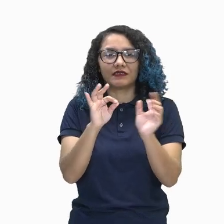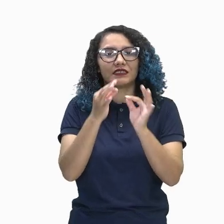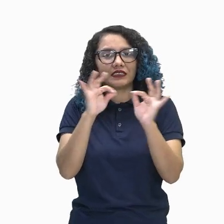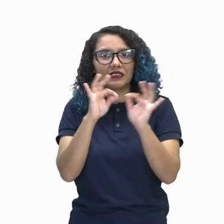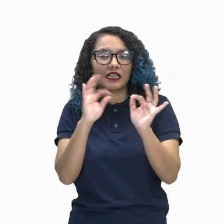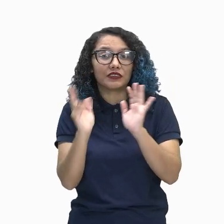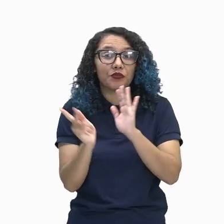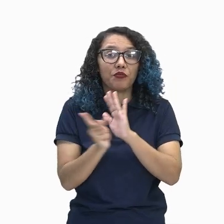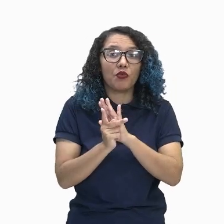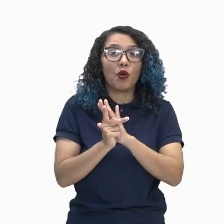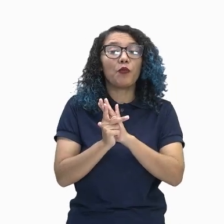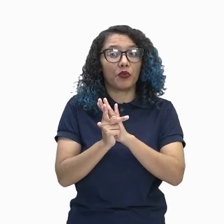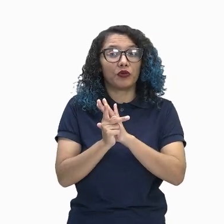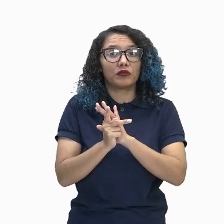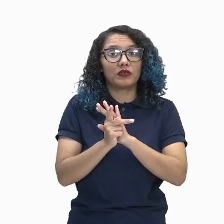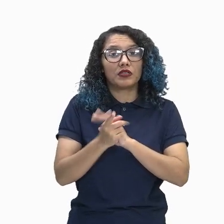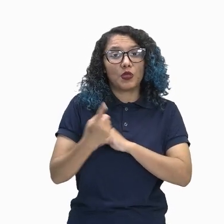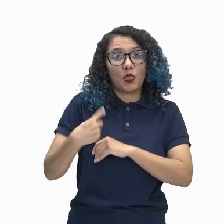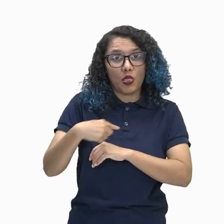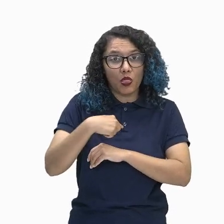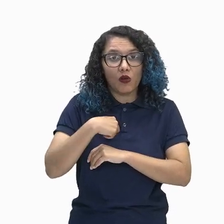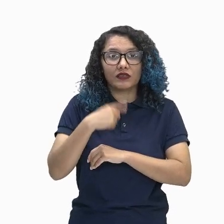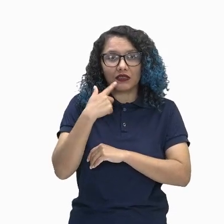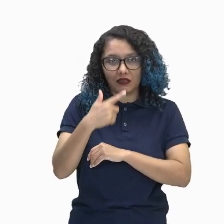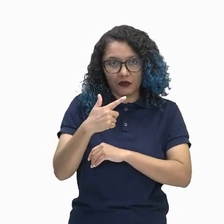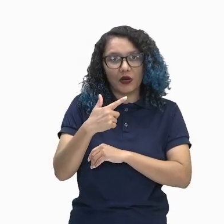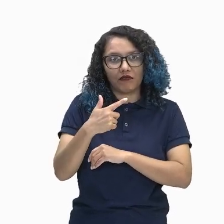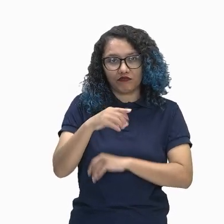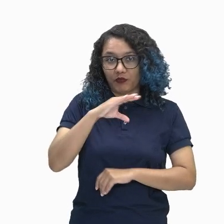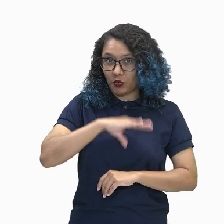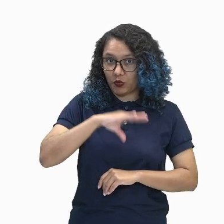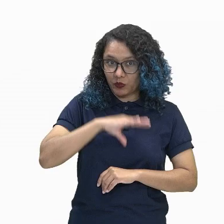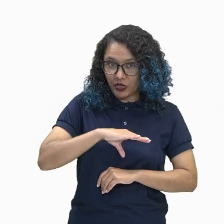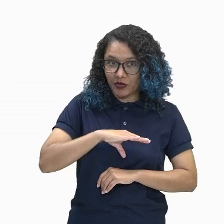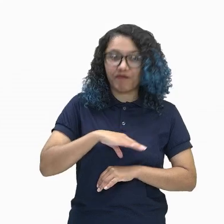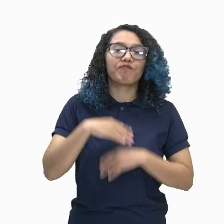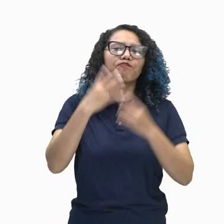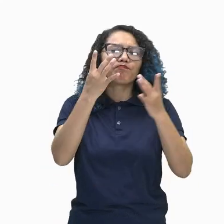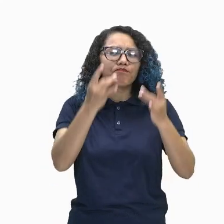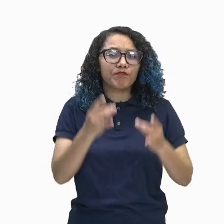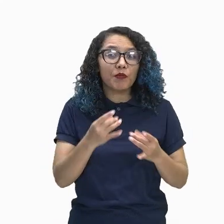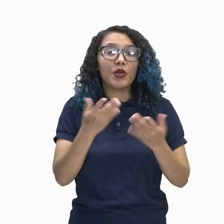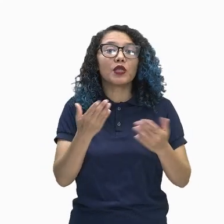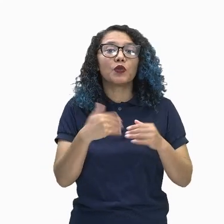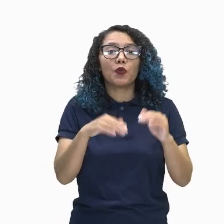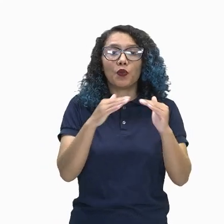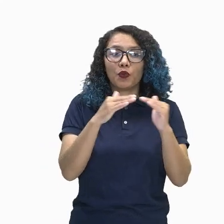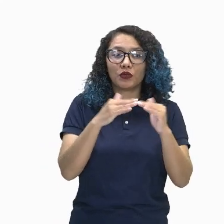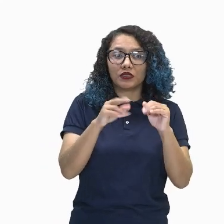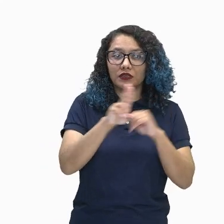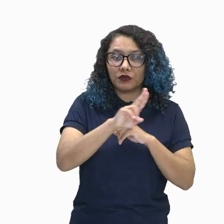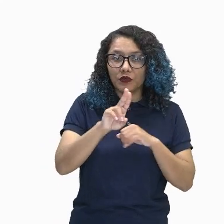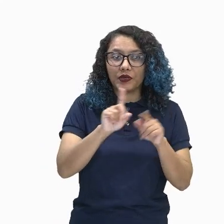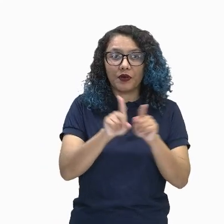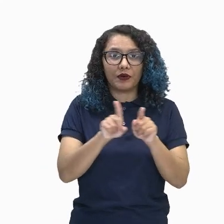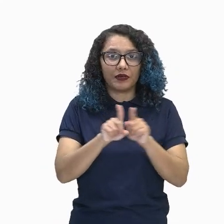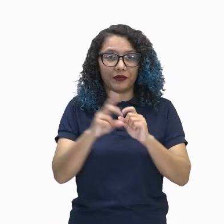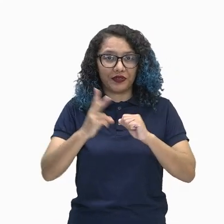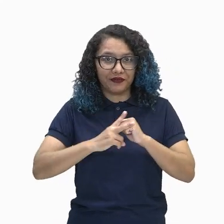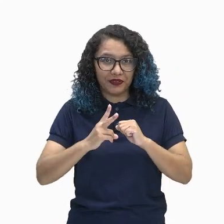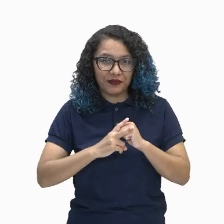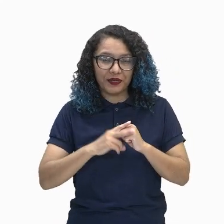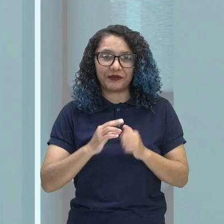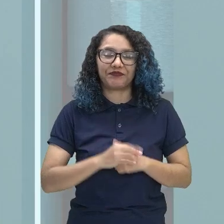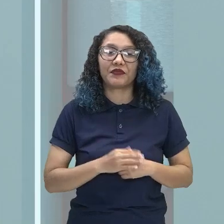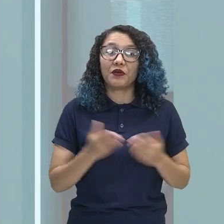Sintaxe, especificamente a nossa sintaxe, a sintaxe da língua portuguesa, detalhamento, concordância nominal e verbal.